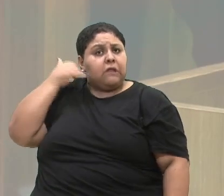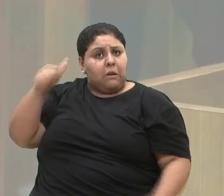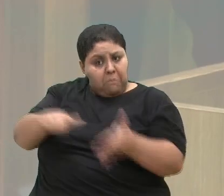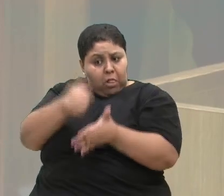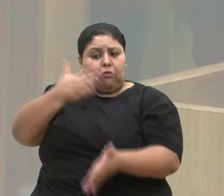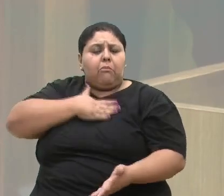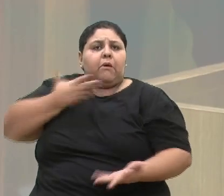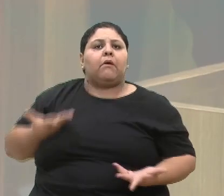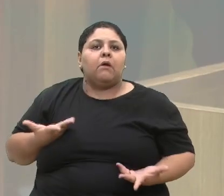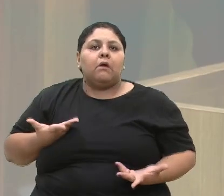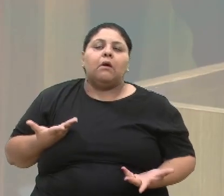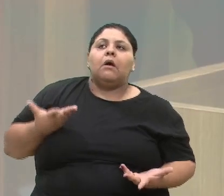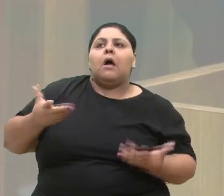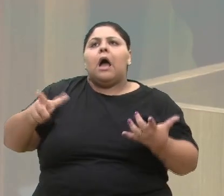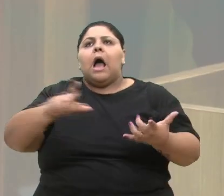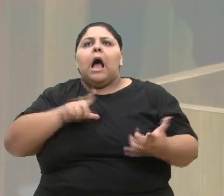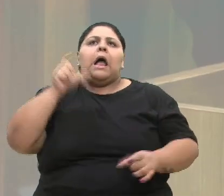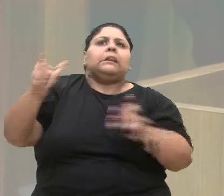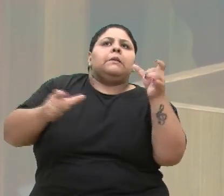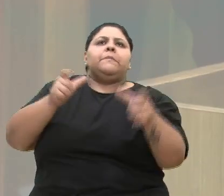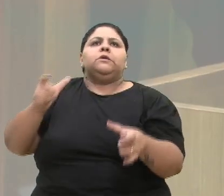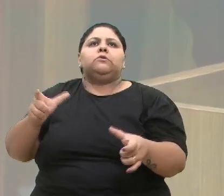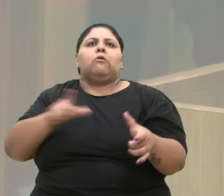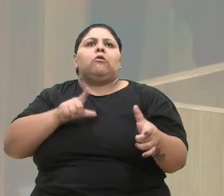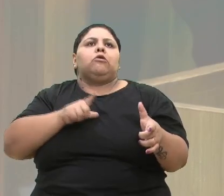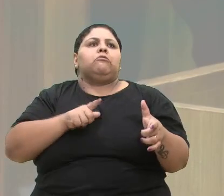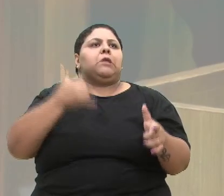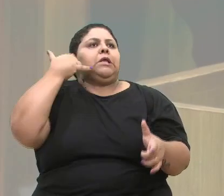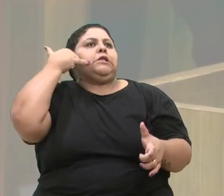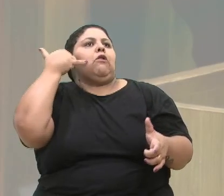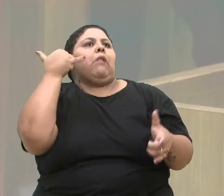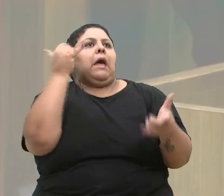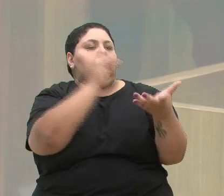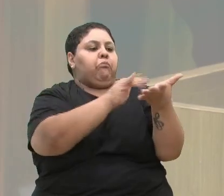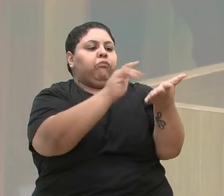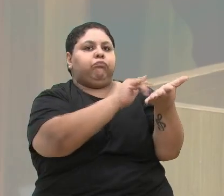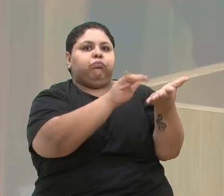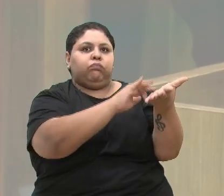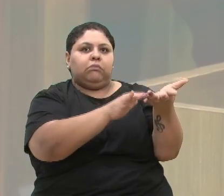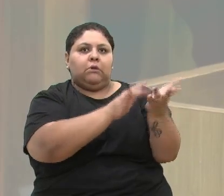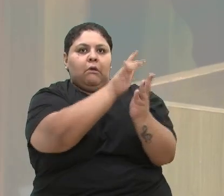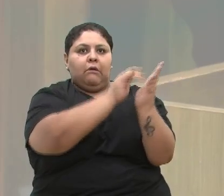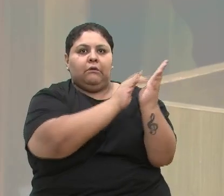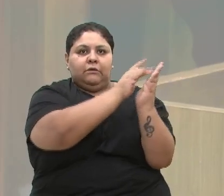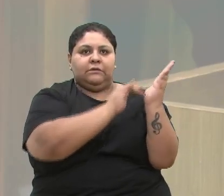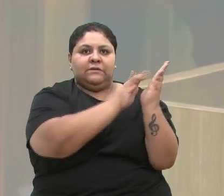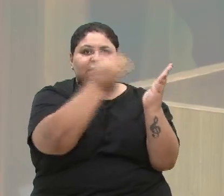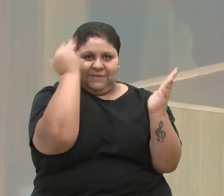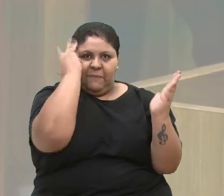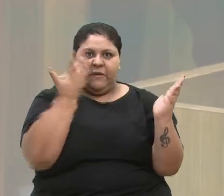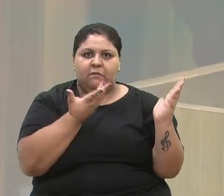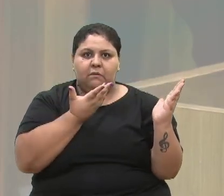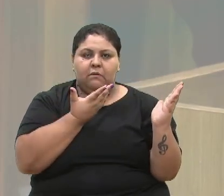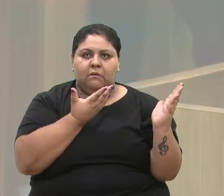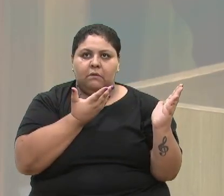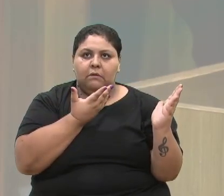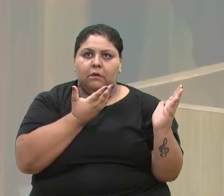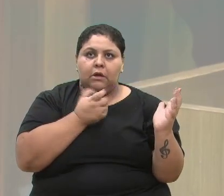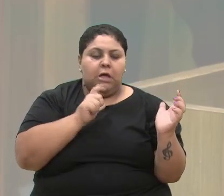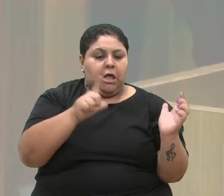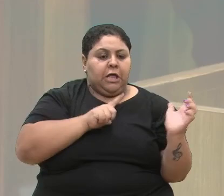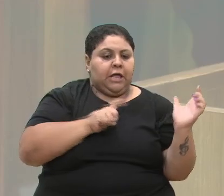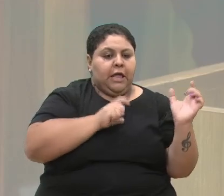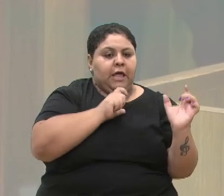essa história de dizer, mas tem gente que não tem, vai fazer como? Bom, aqueles que não tiver, dirijam-se à UPA.